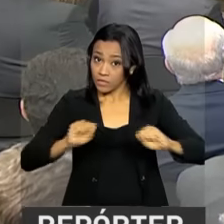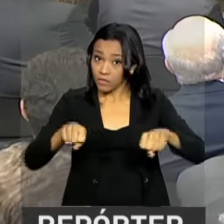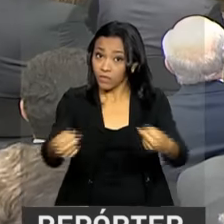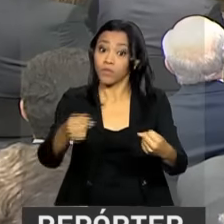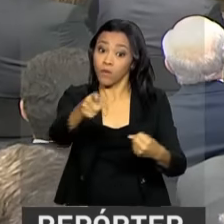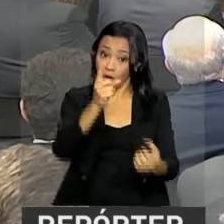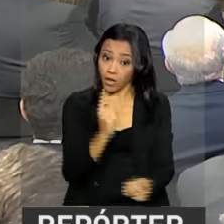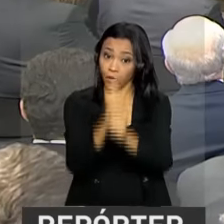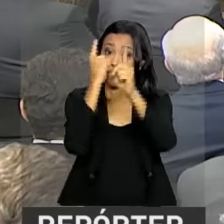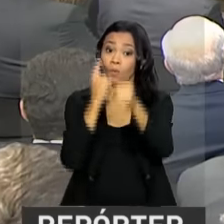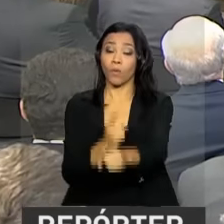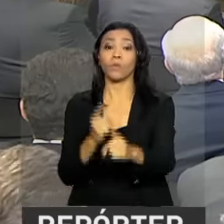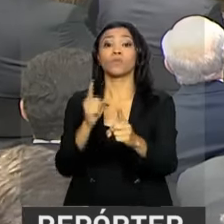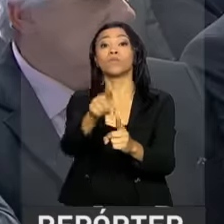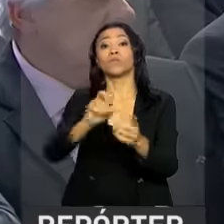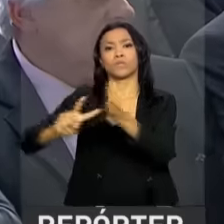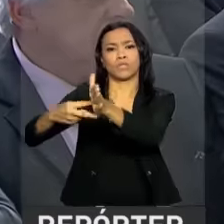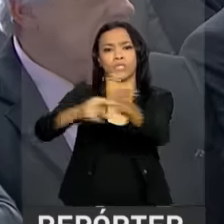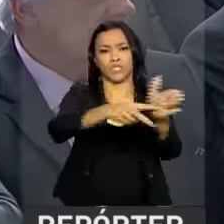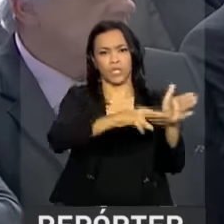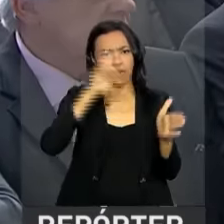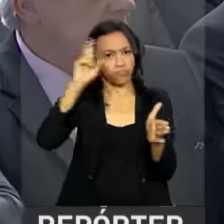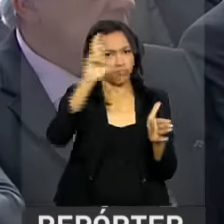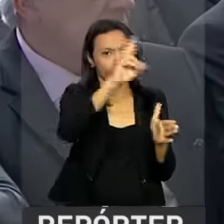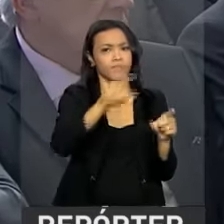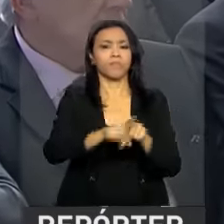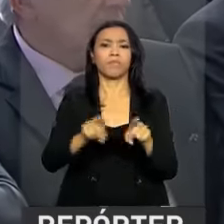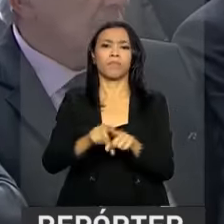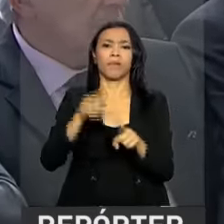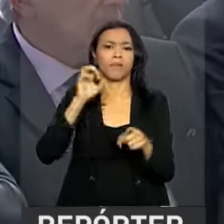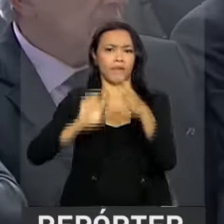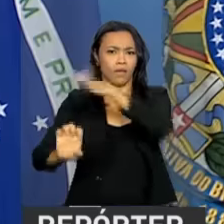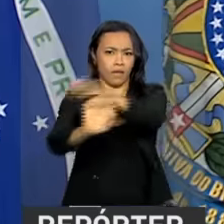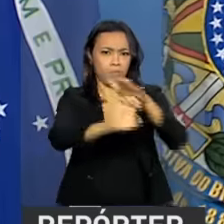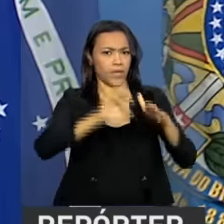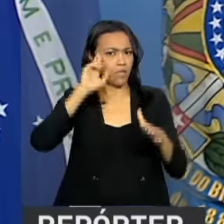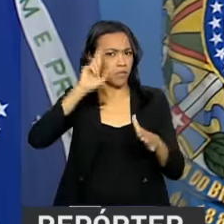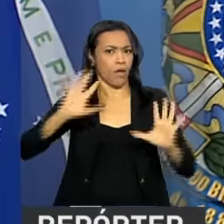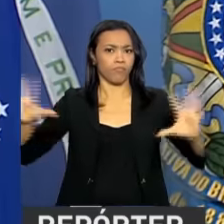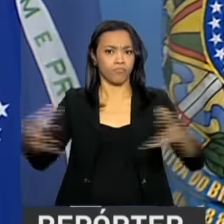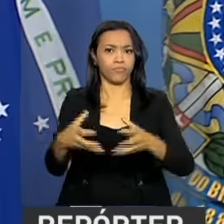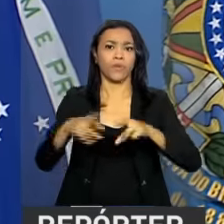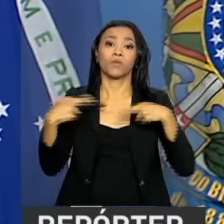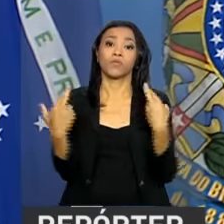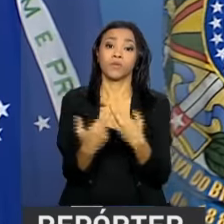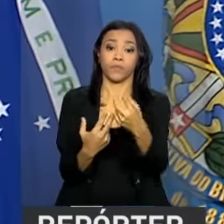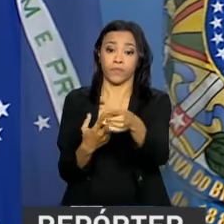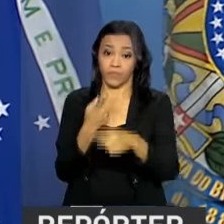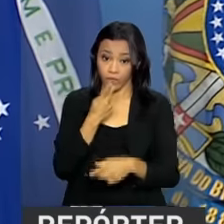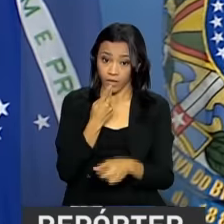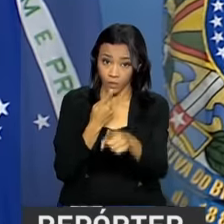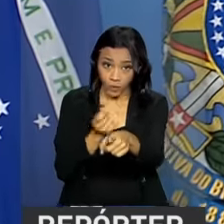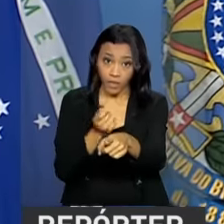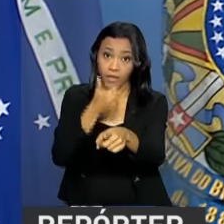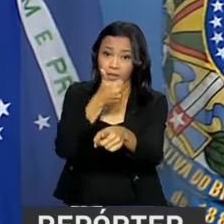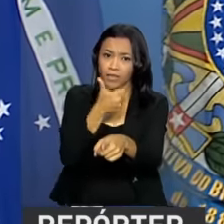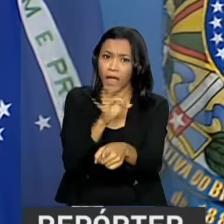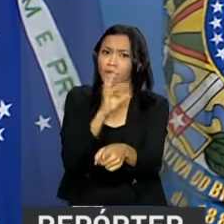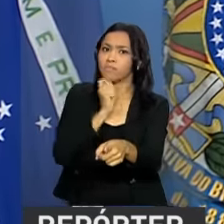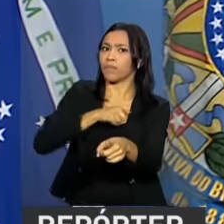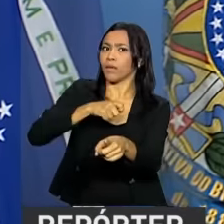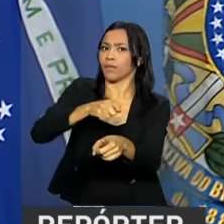com integrantes de centrais sindicais e lideranças empresariais há mais de 10 meses que eu venho